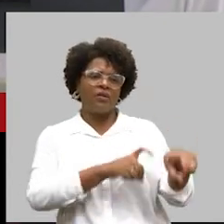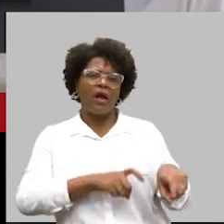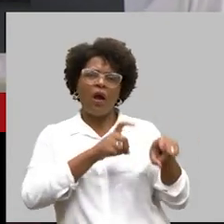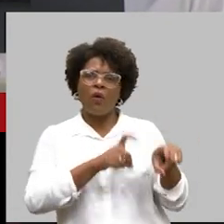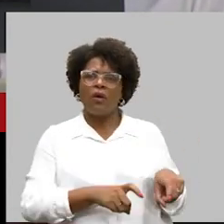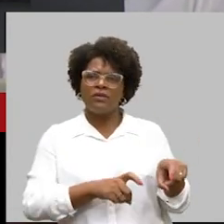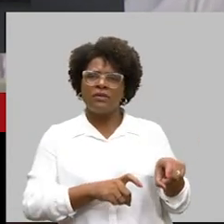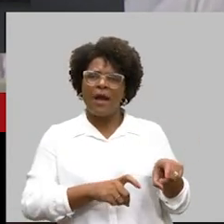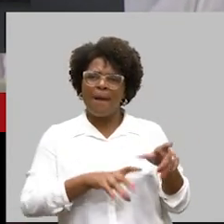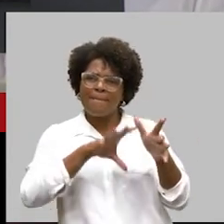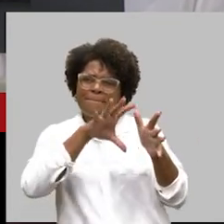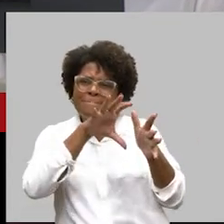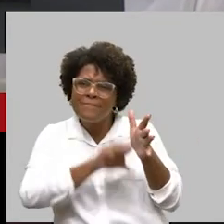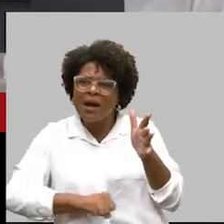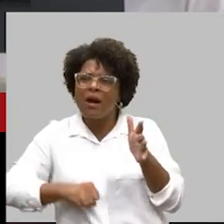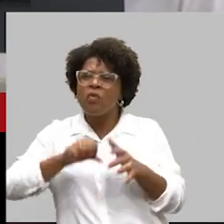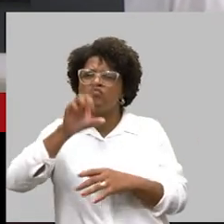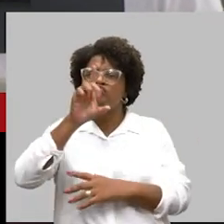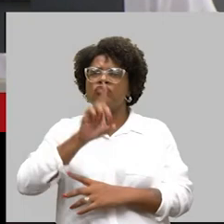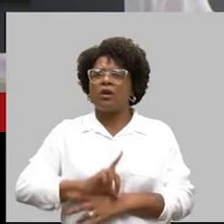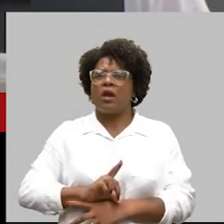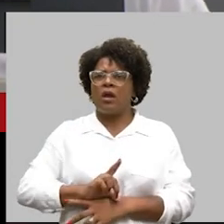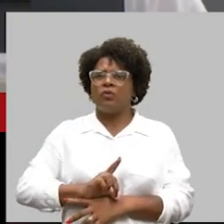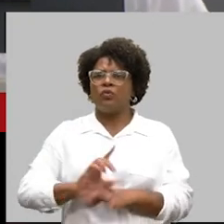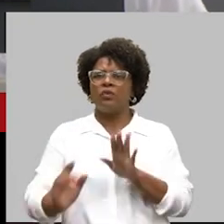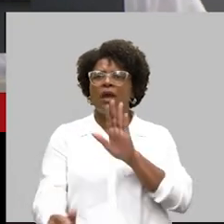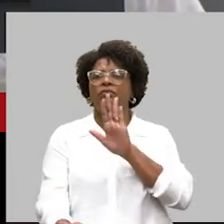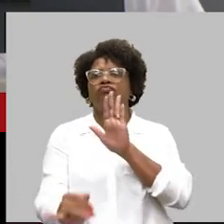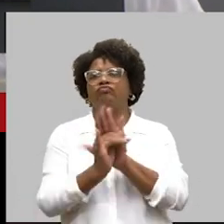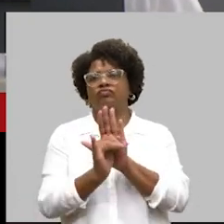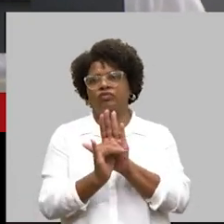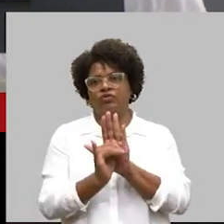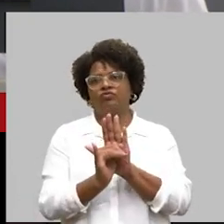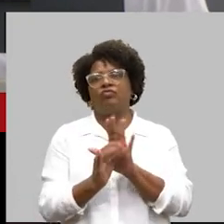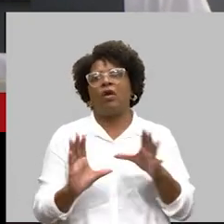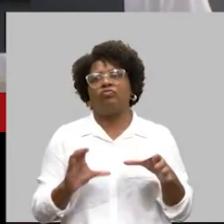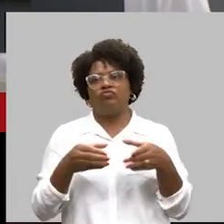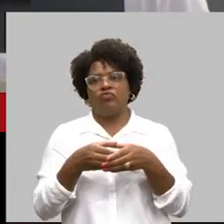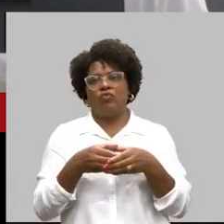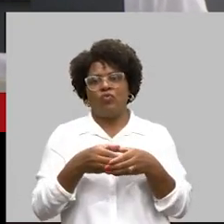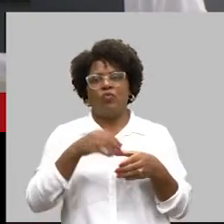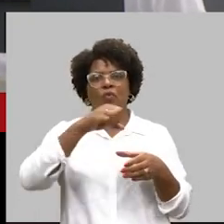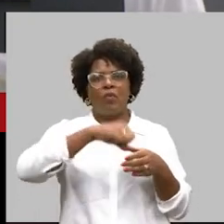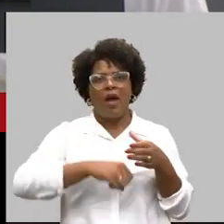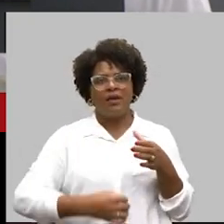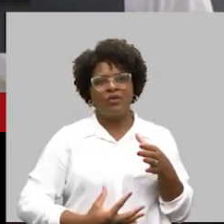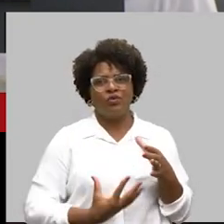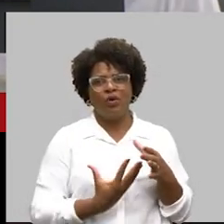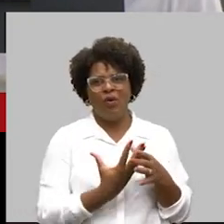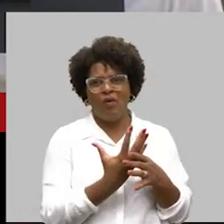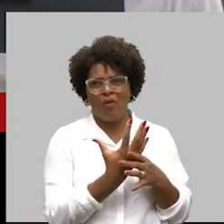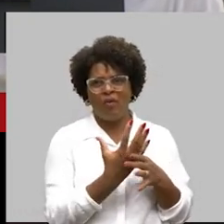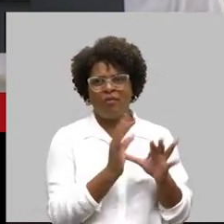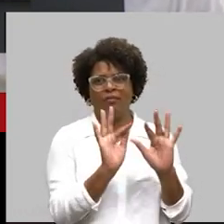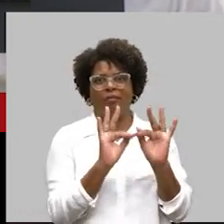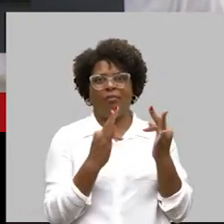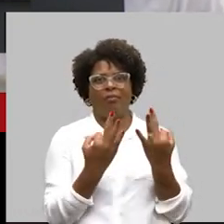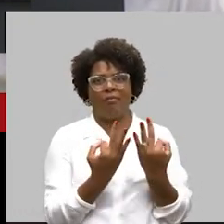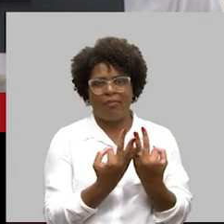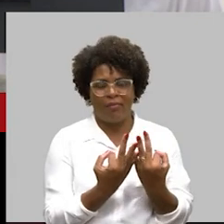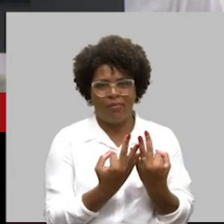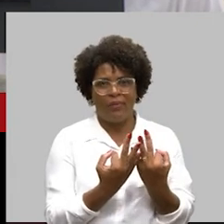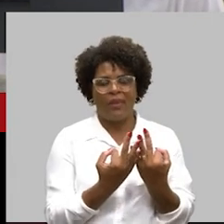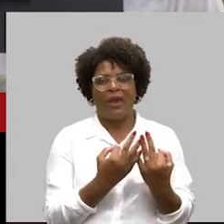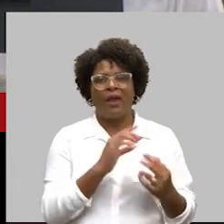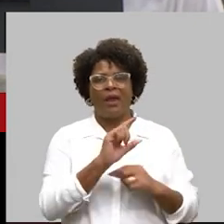gente o direito da nossa identificação com os agricultores agricultoras familiares e que quem quer